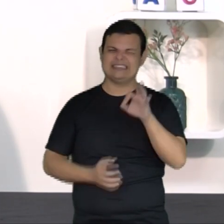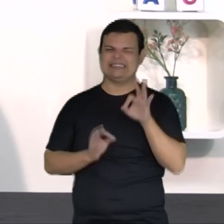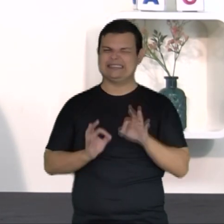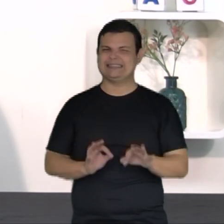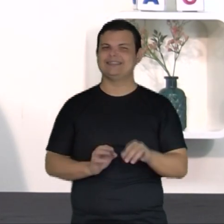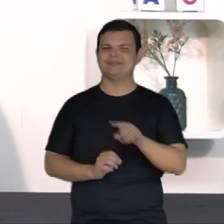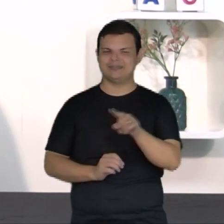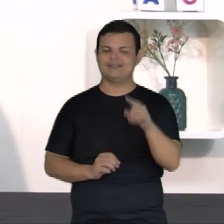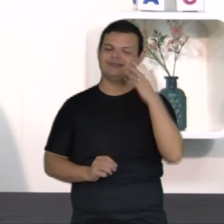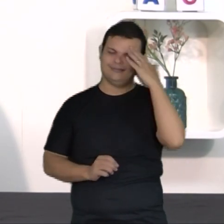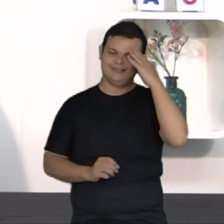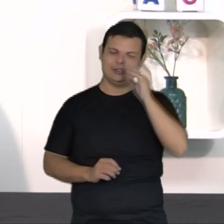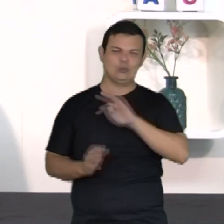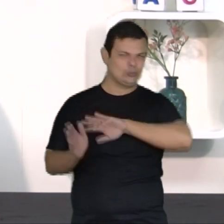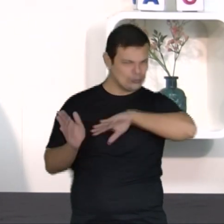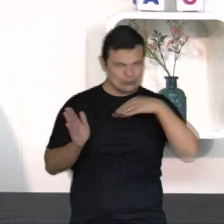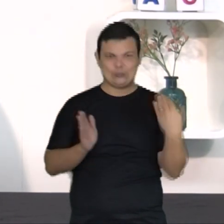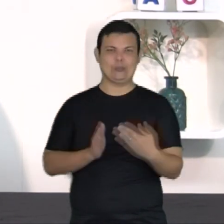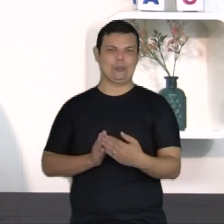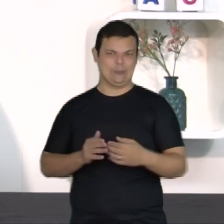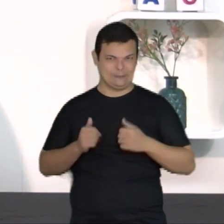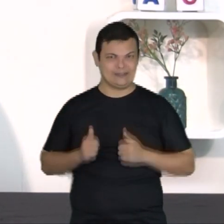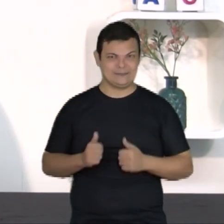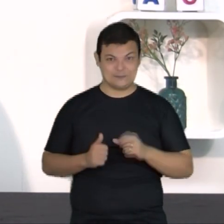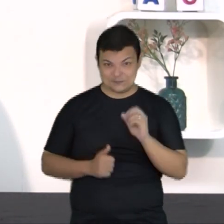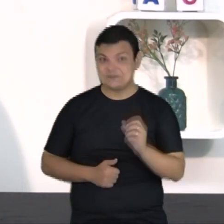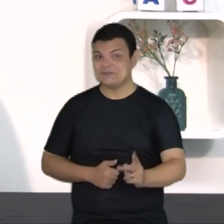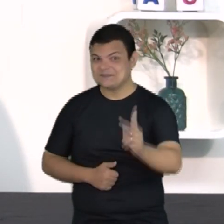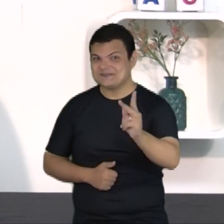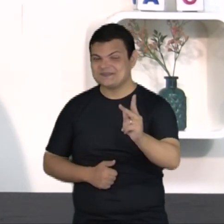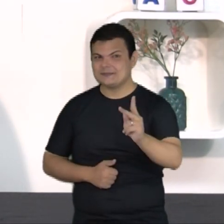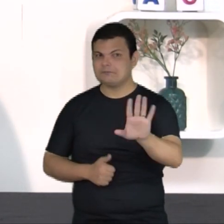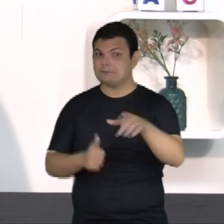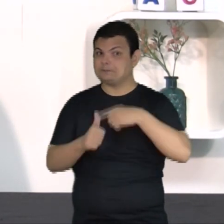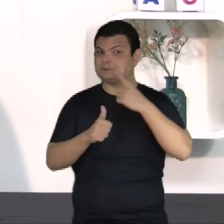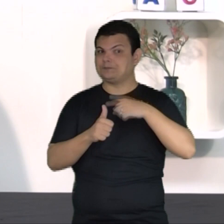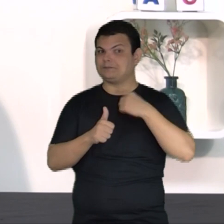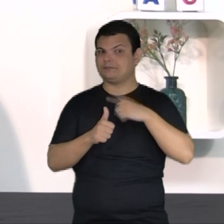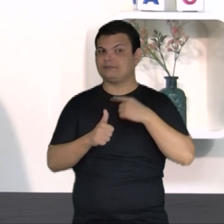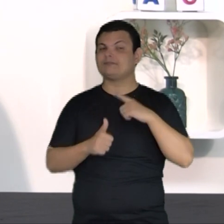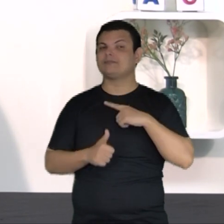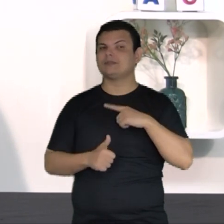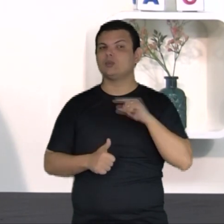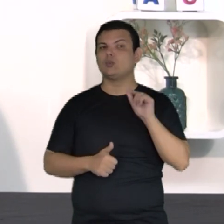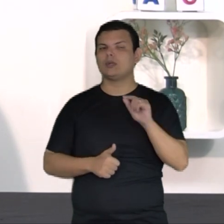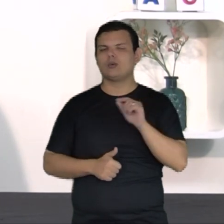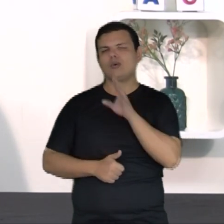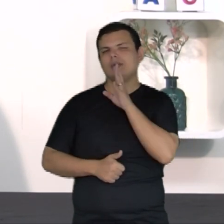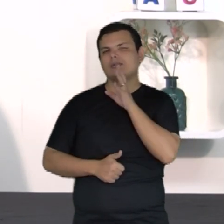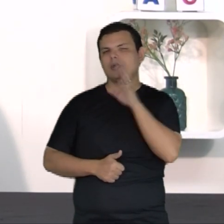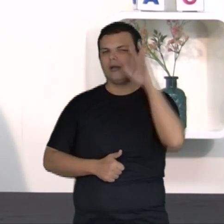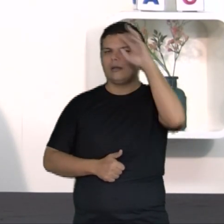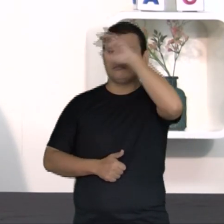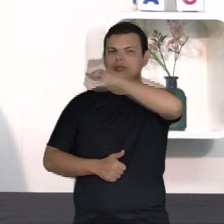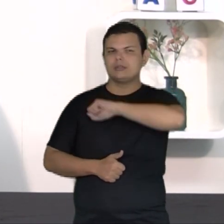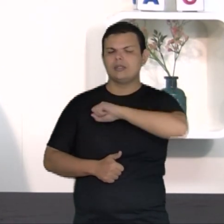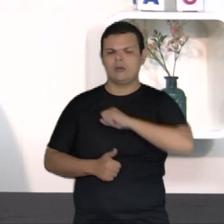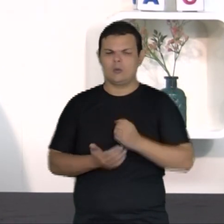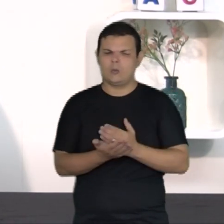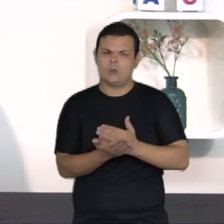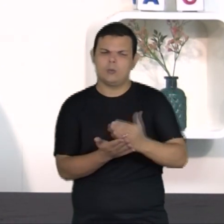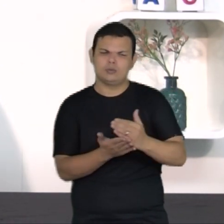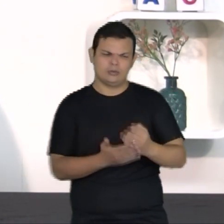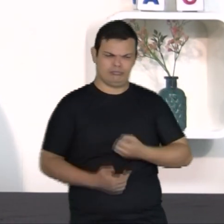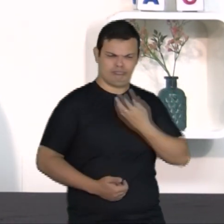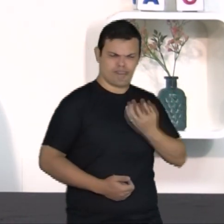conseguirão compreender tudo que eu falei até aqui. Beleza? Mas antes disso, no entanto, bora conhecer um pouco sobre a origem histórica